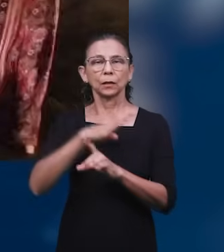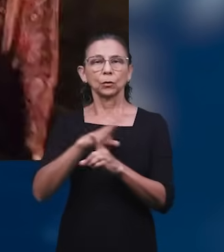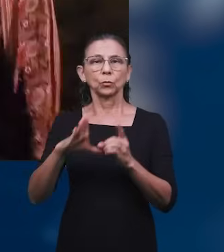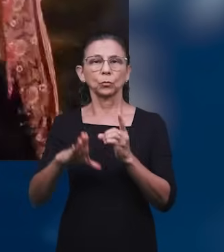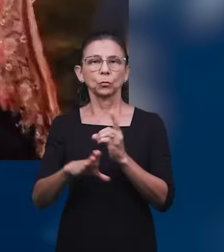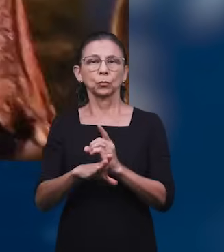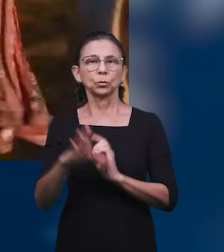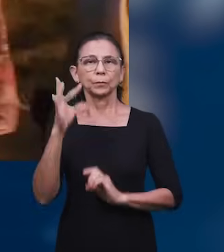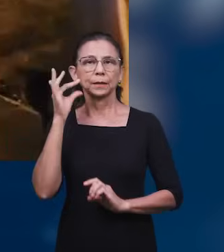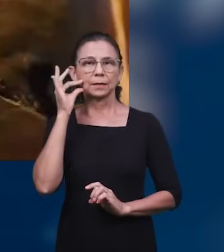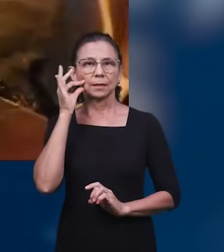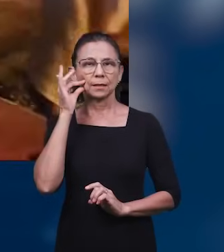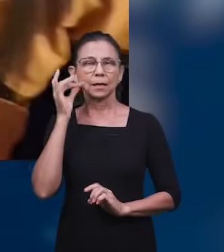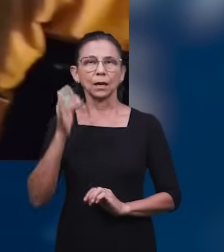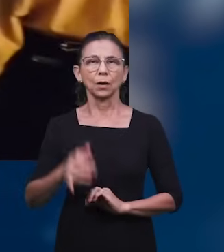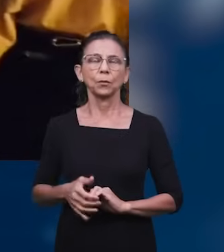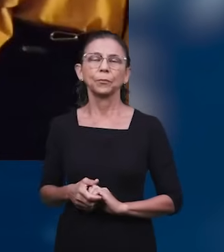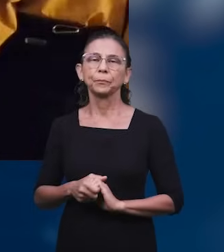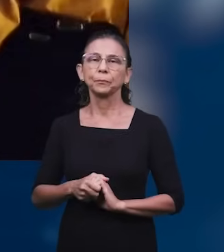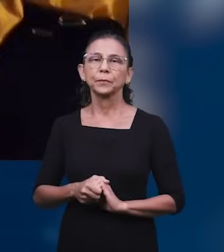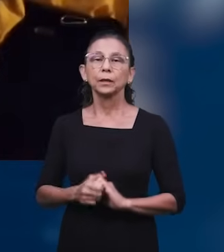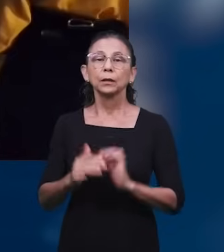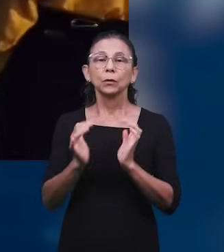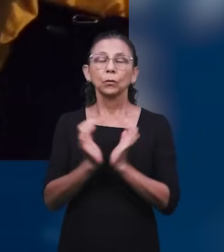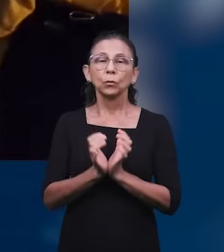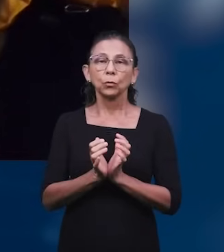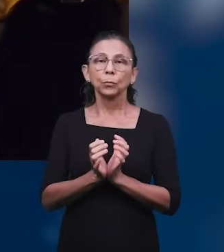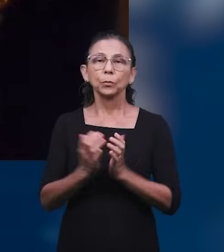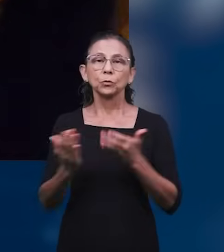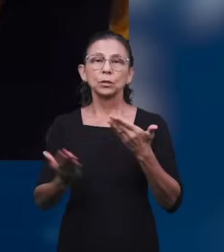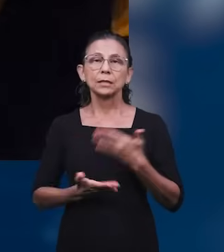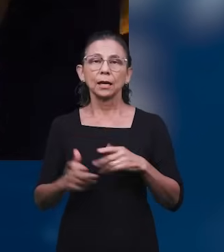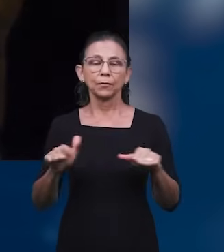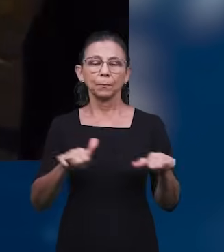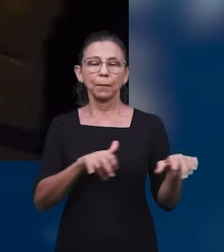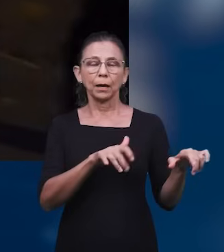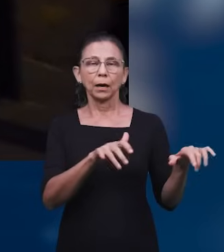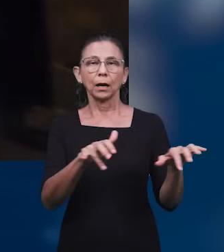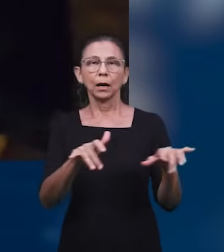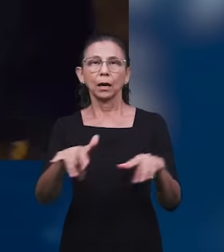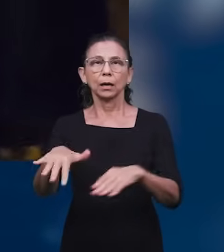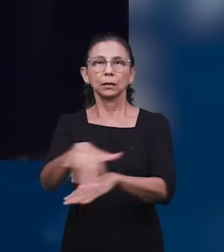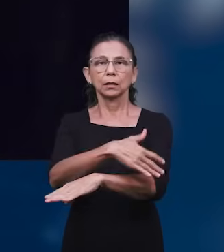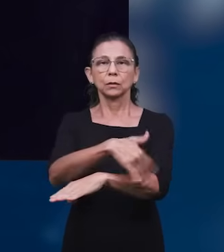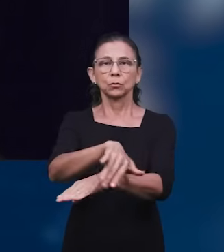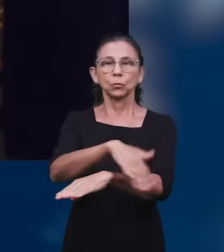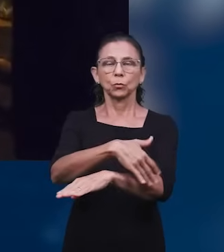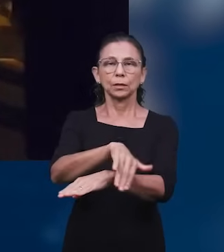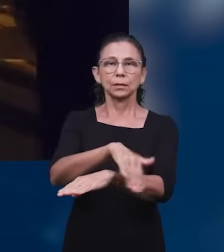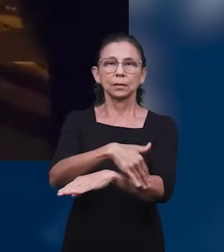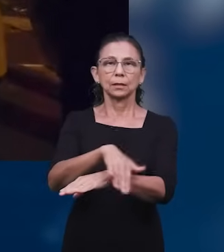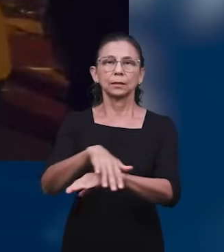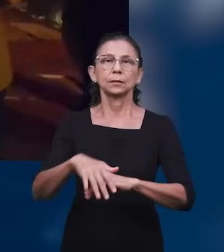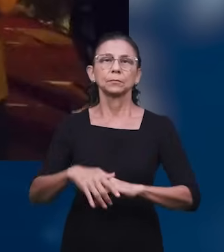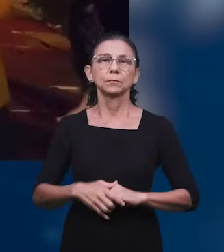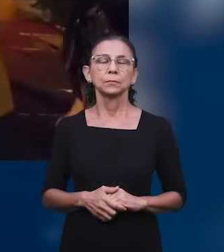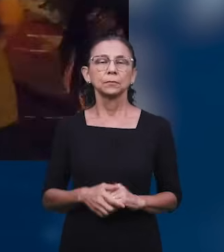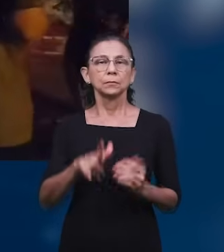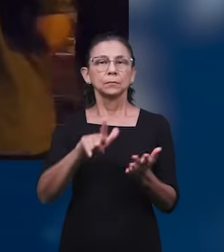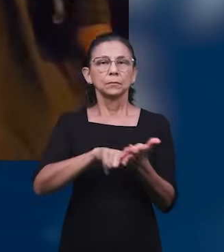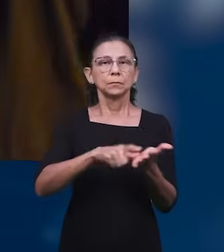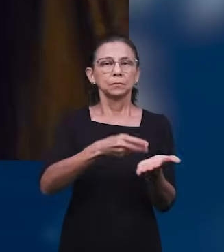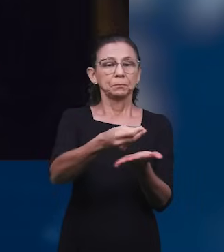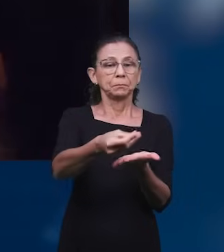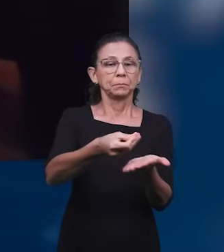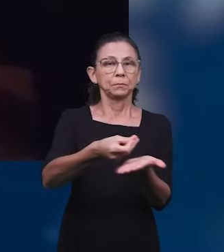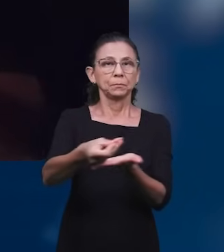grupo de irmãos da Igreja Cristã Maranata Vila Nova saíram em cantata às ruas nas imediações da igreja para entrega de convites.